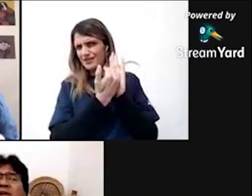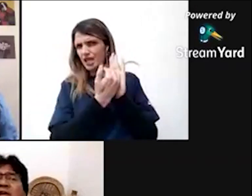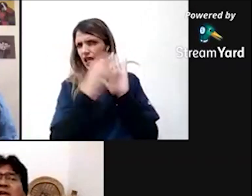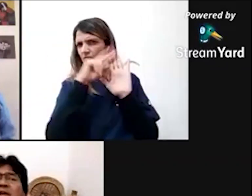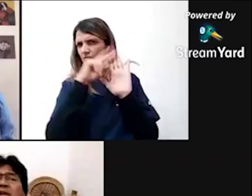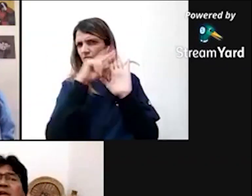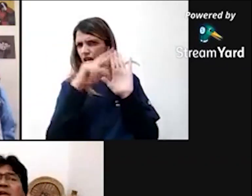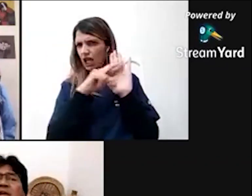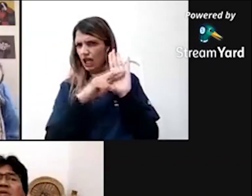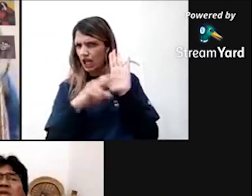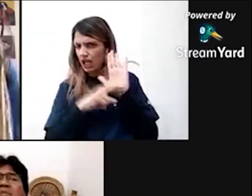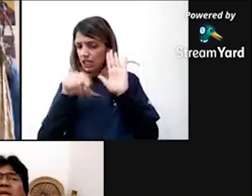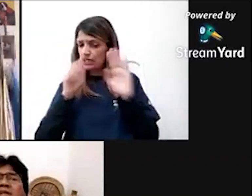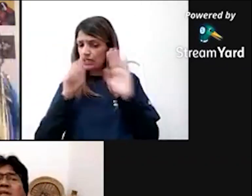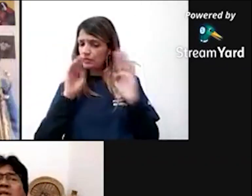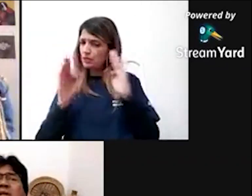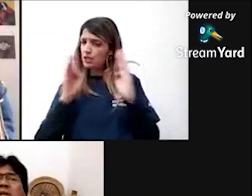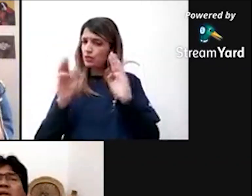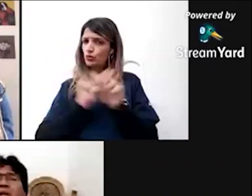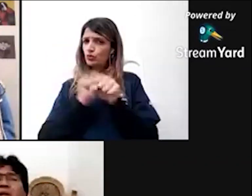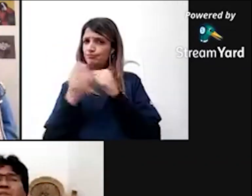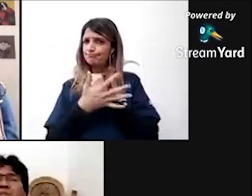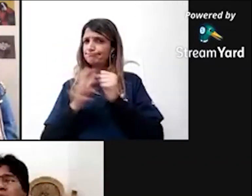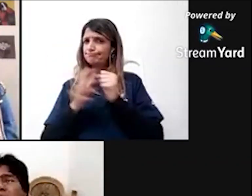viver, usar a medicina